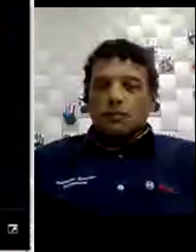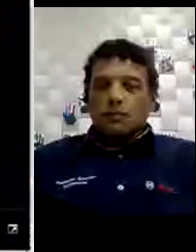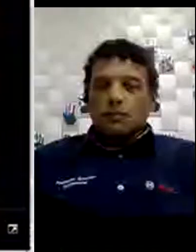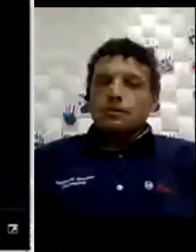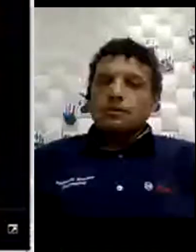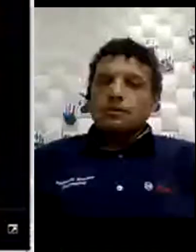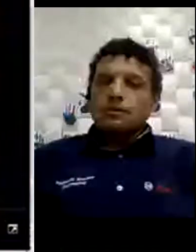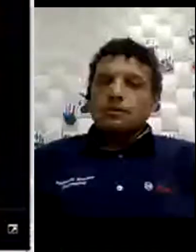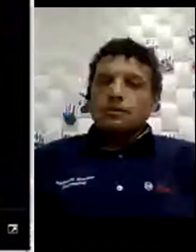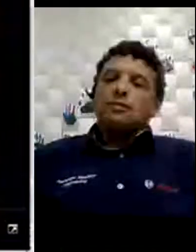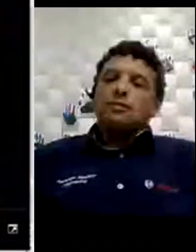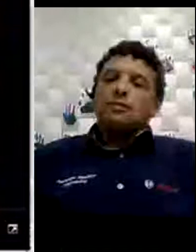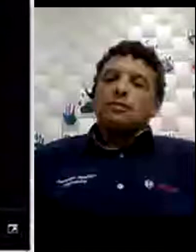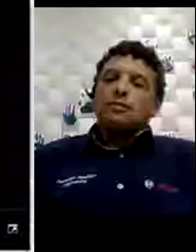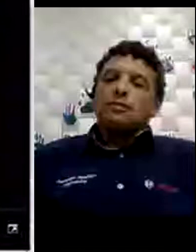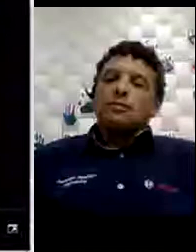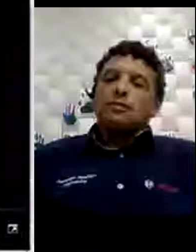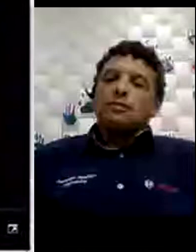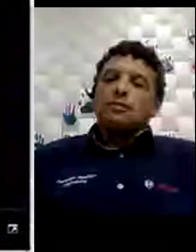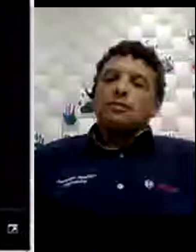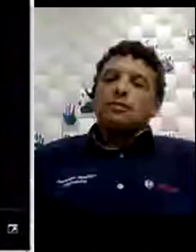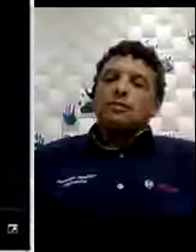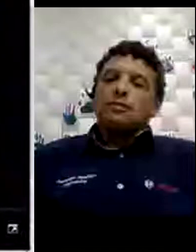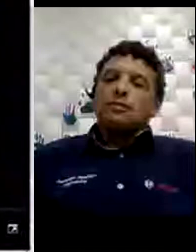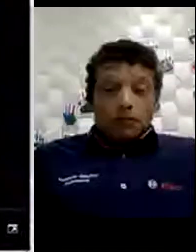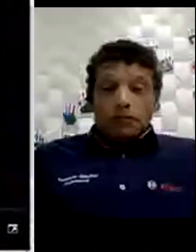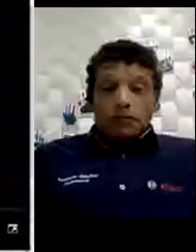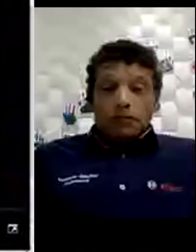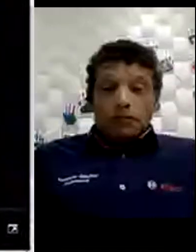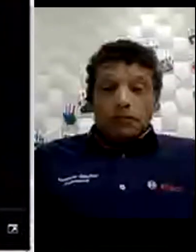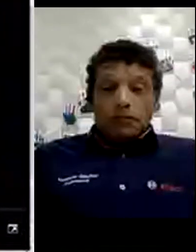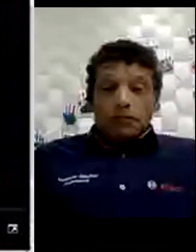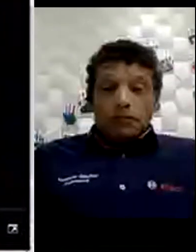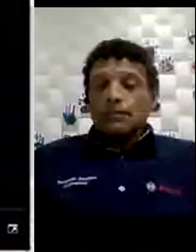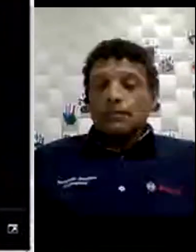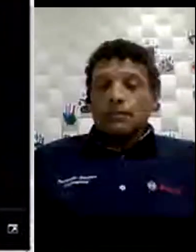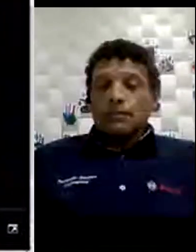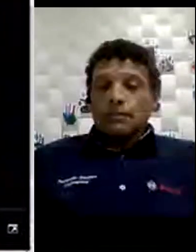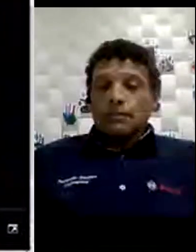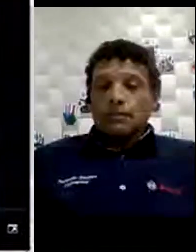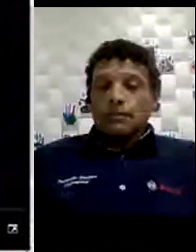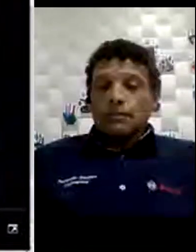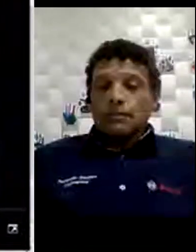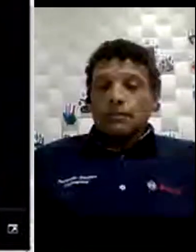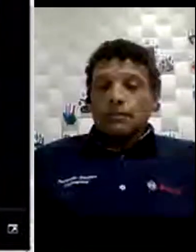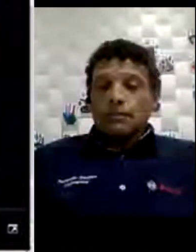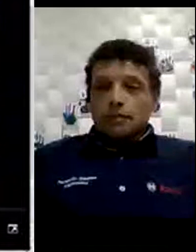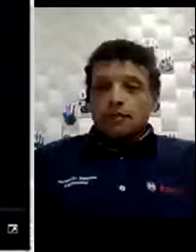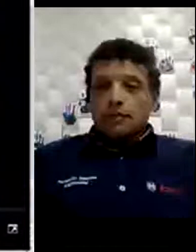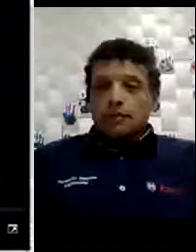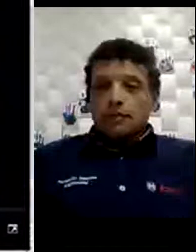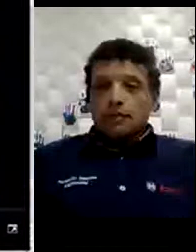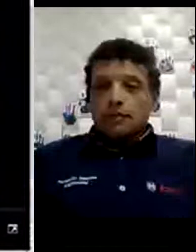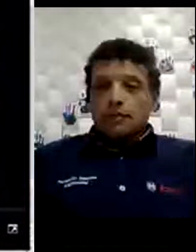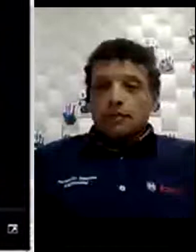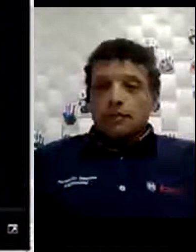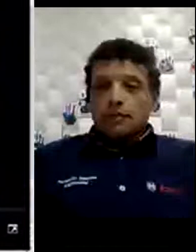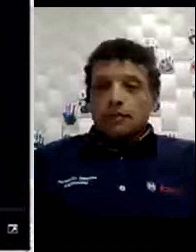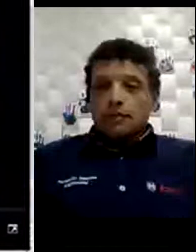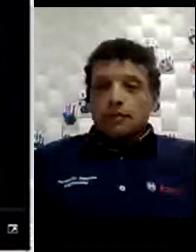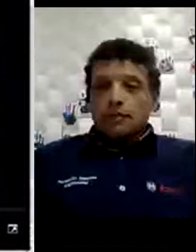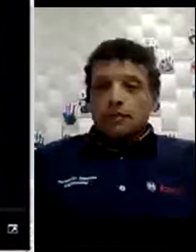Excelência no que fazemos, sem abrir mão do potencial das pessoas. Nós acreditamos que elas são nosso grande trunfo.